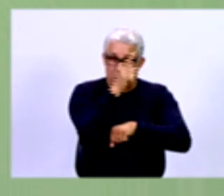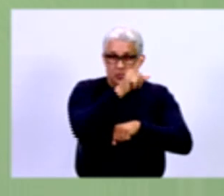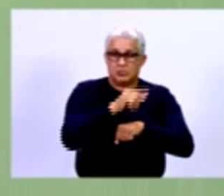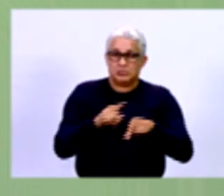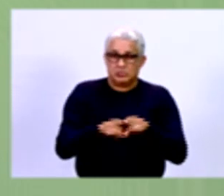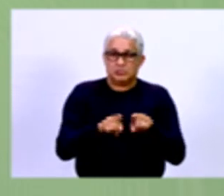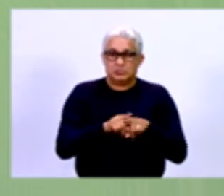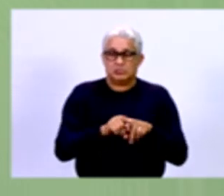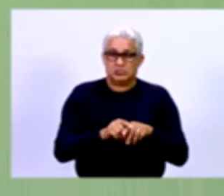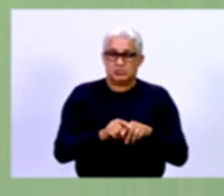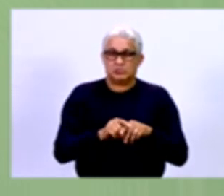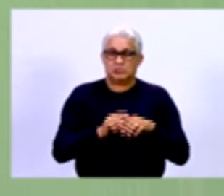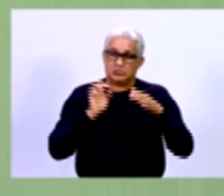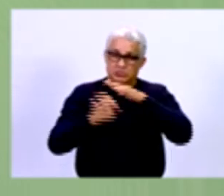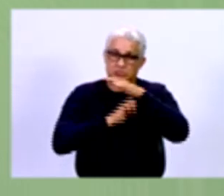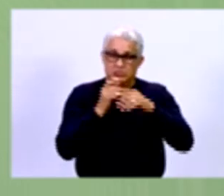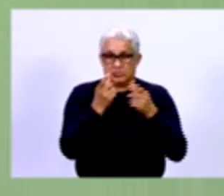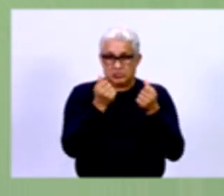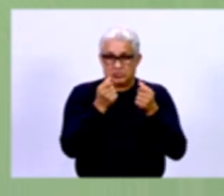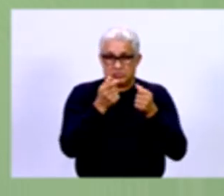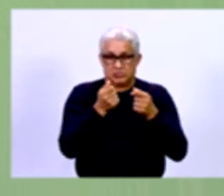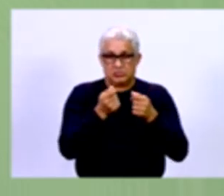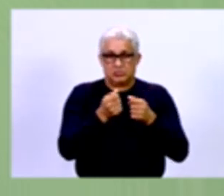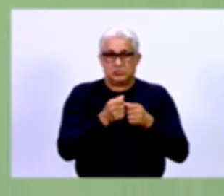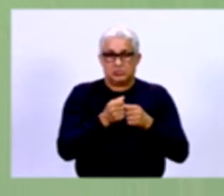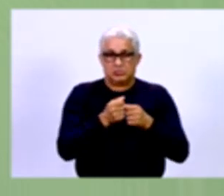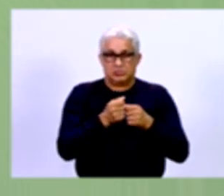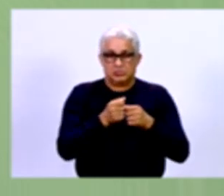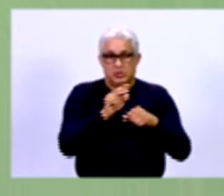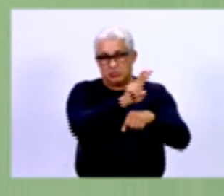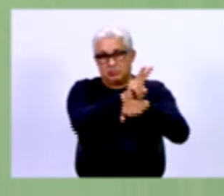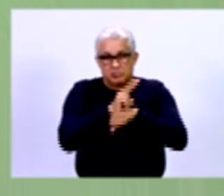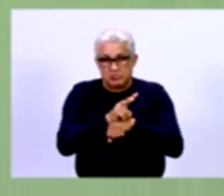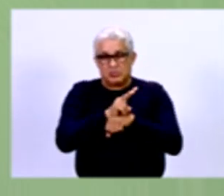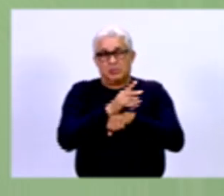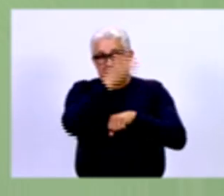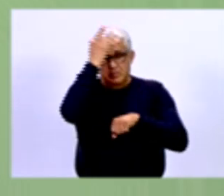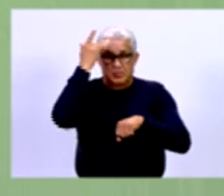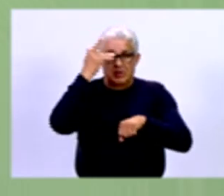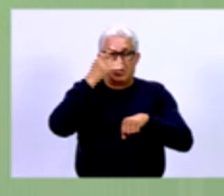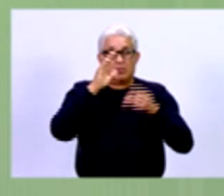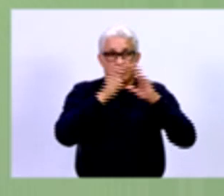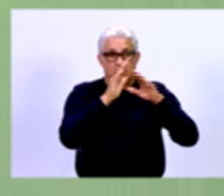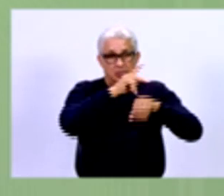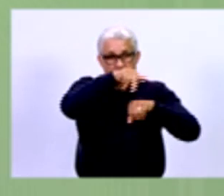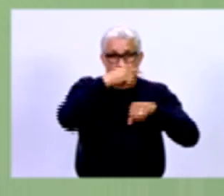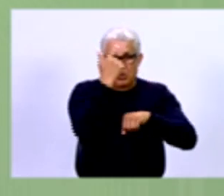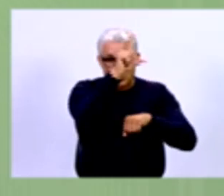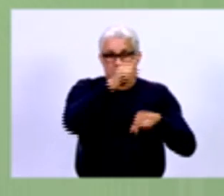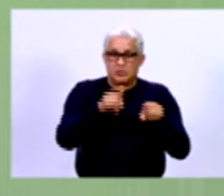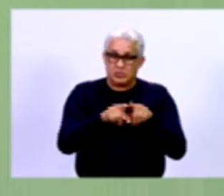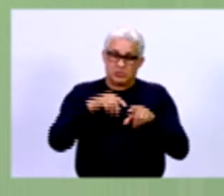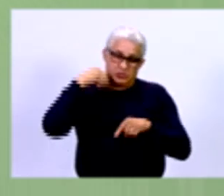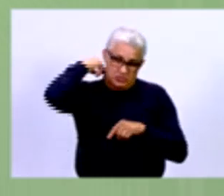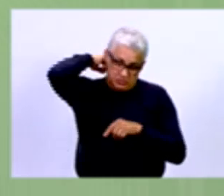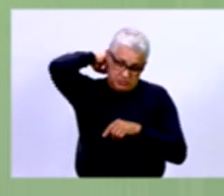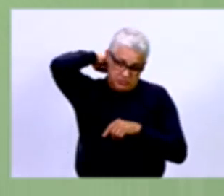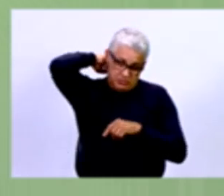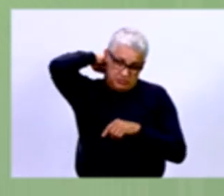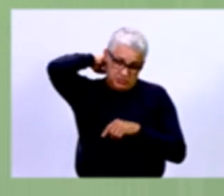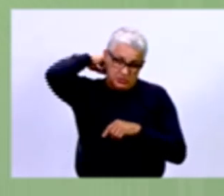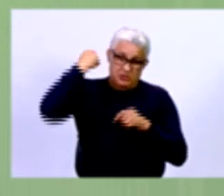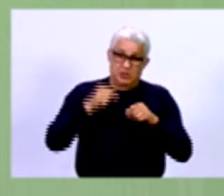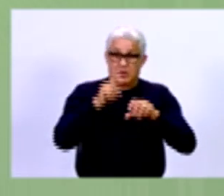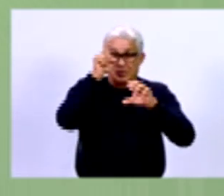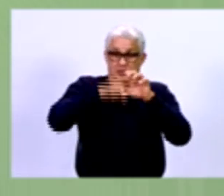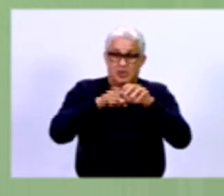as instituições financeiras que concedem empréstimos a agentes residentes em outros países, e e os que precisam de divisas estrangeiras para amortizar